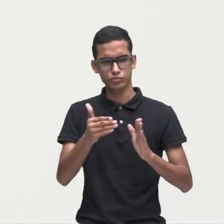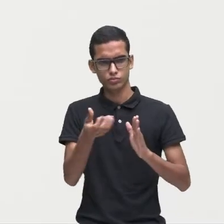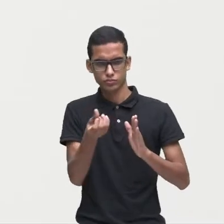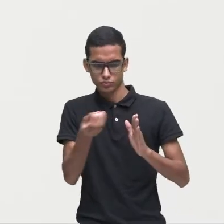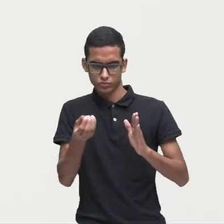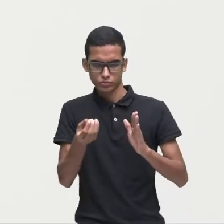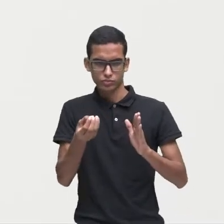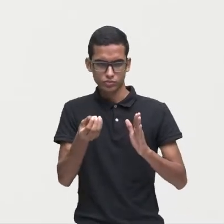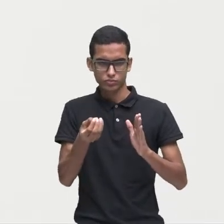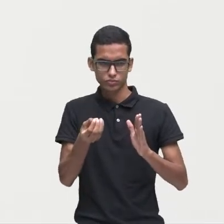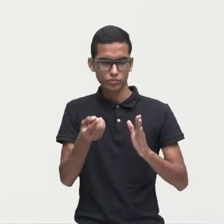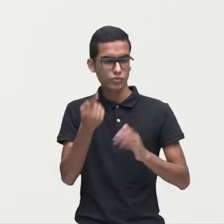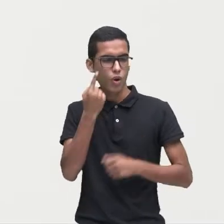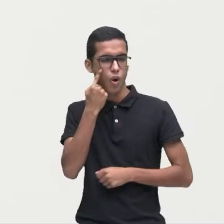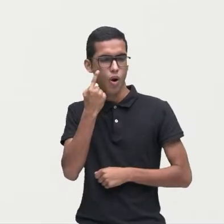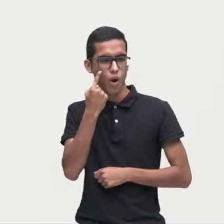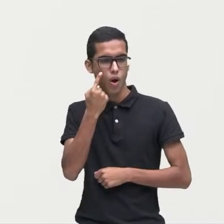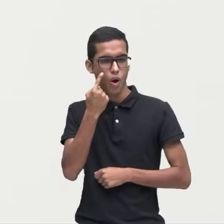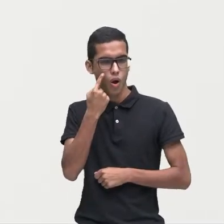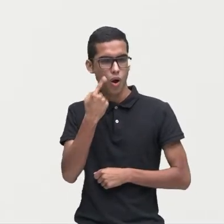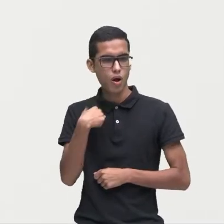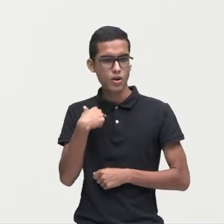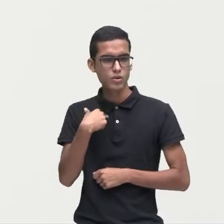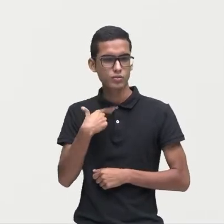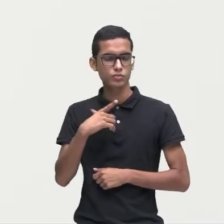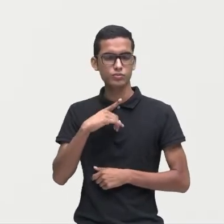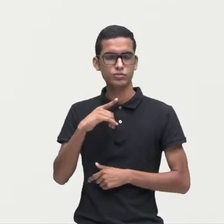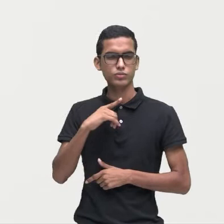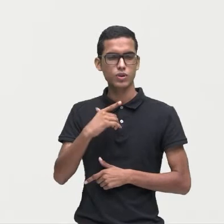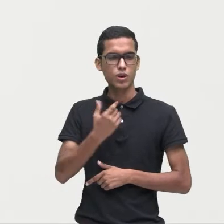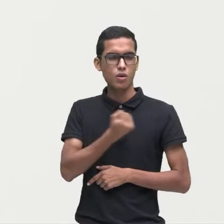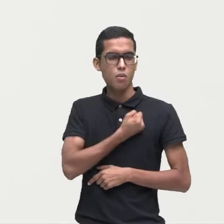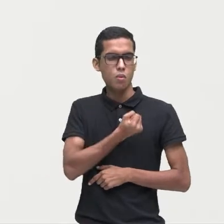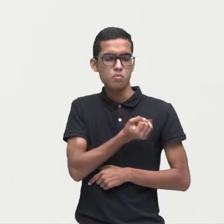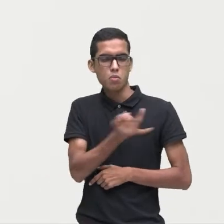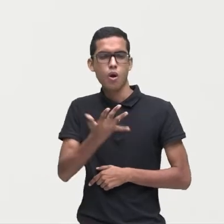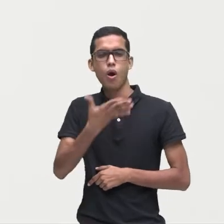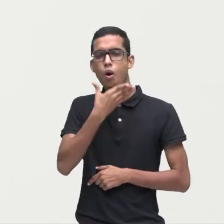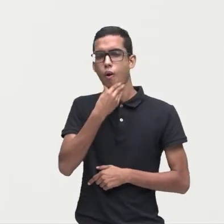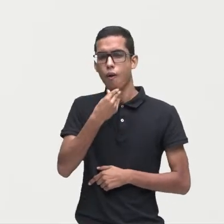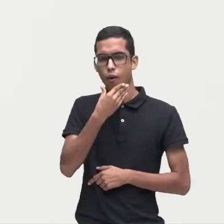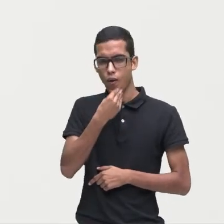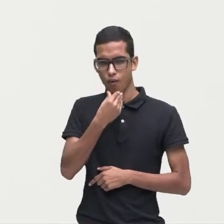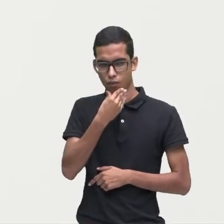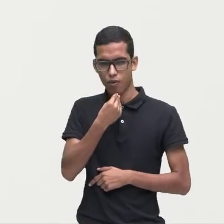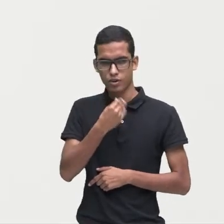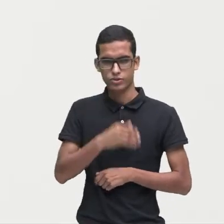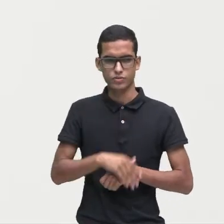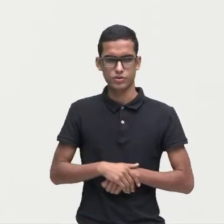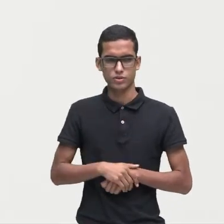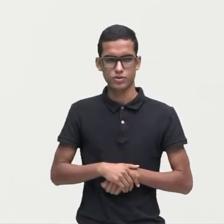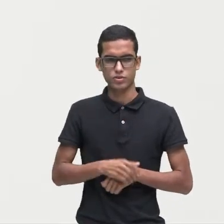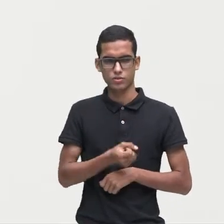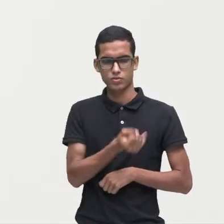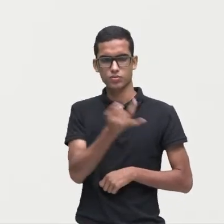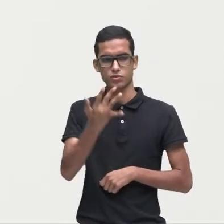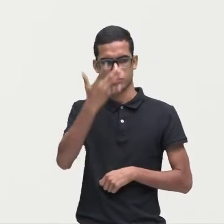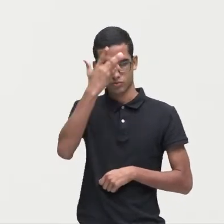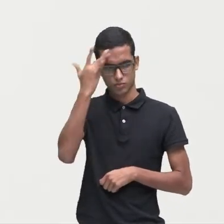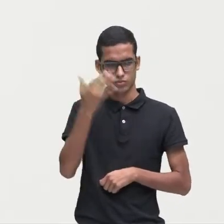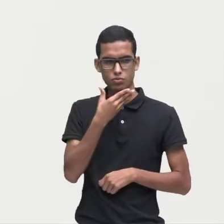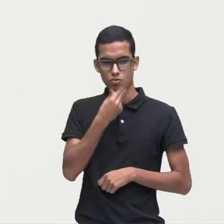ó. Observa aqui que a taxa de homens economicamente ativos no Brasil, naquele período de